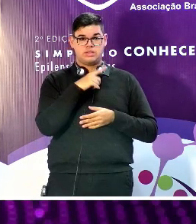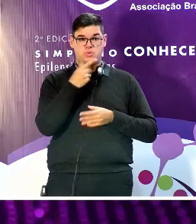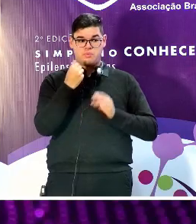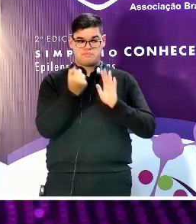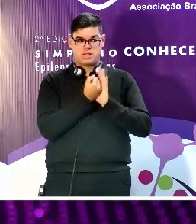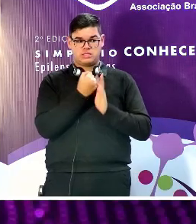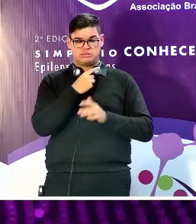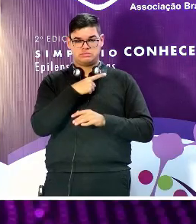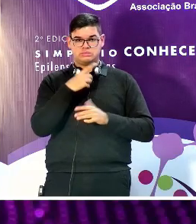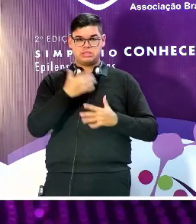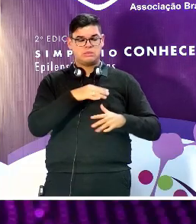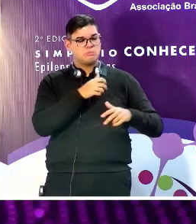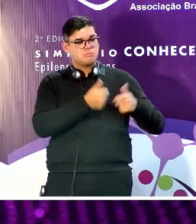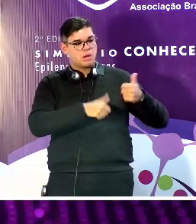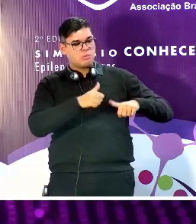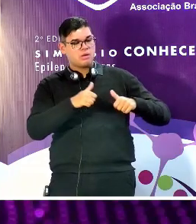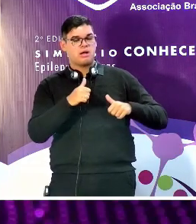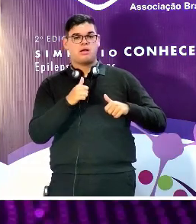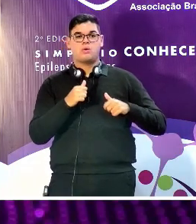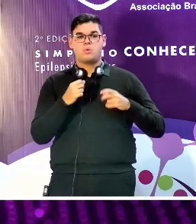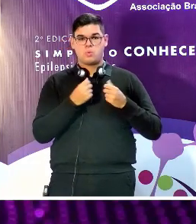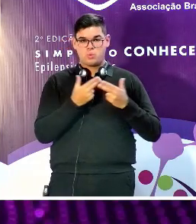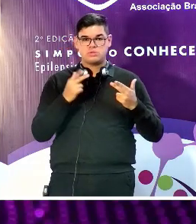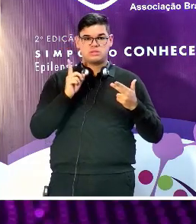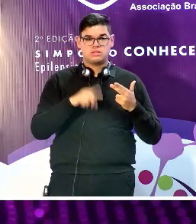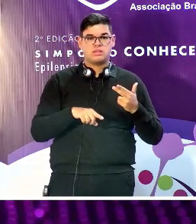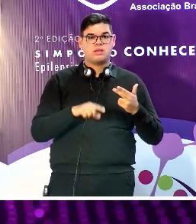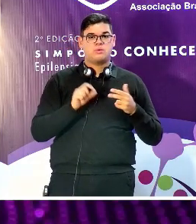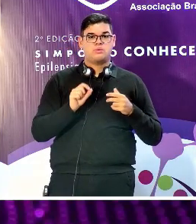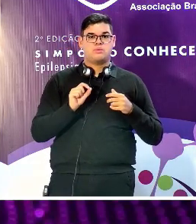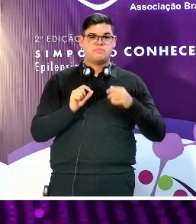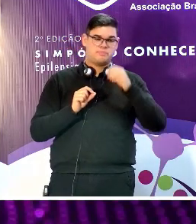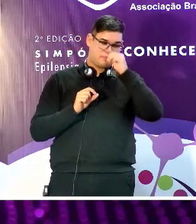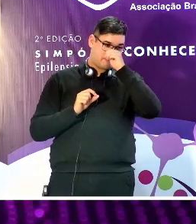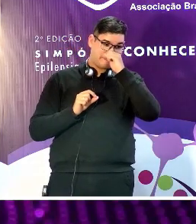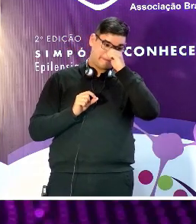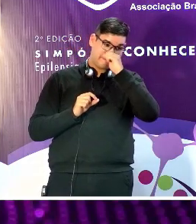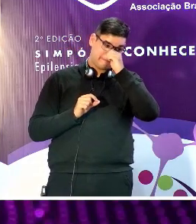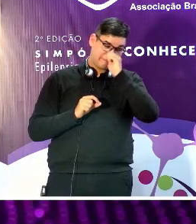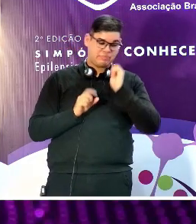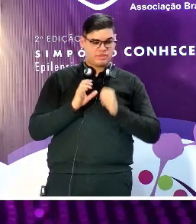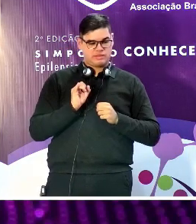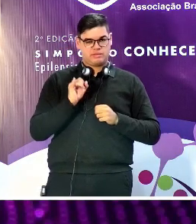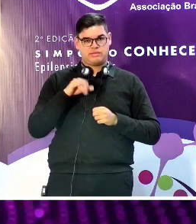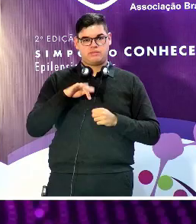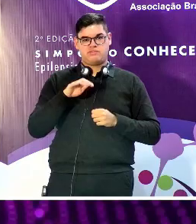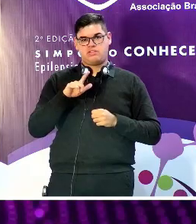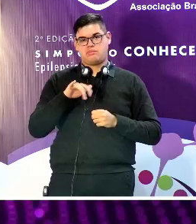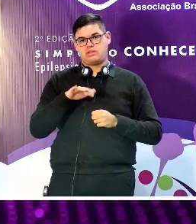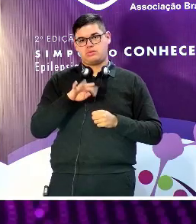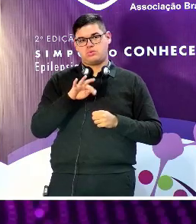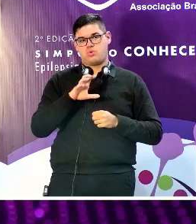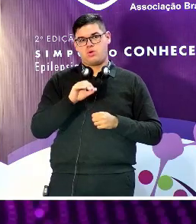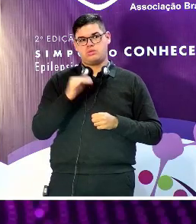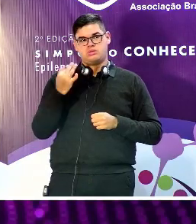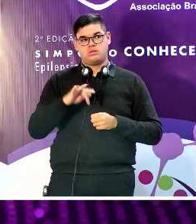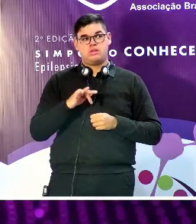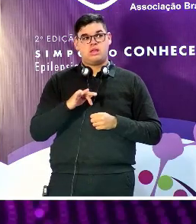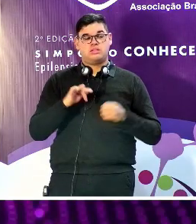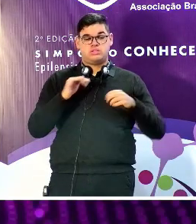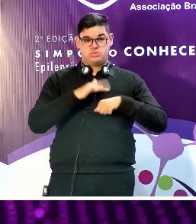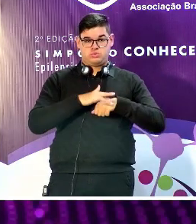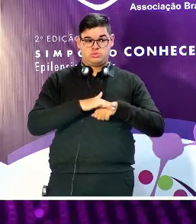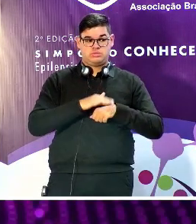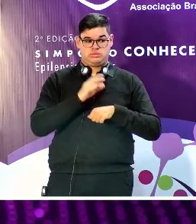marcadores, né, tanto de processos inflamatórios, porque essas doenças que atingem o sistema nervoso, geralmente,